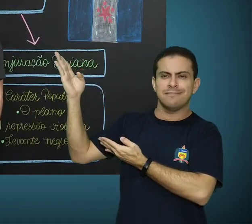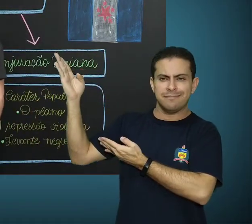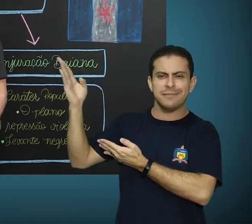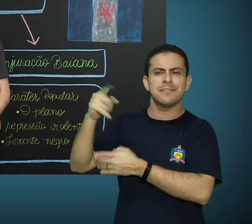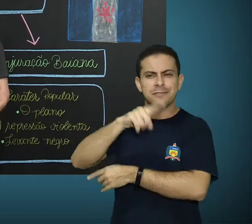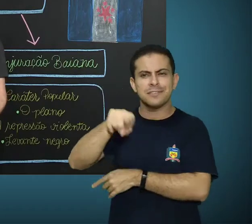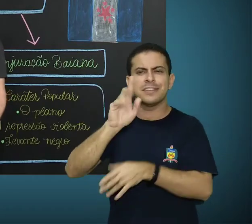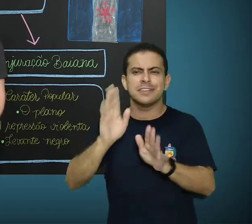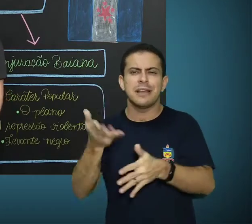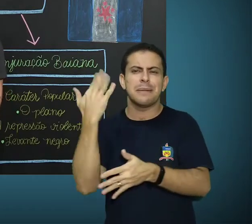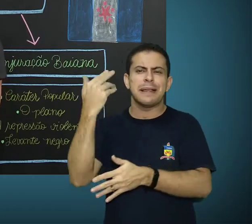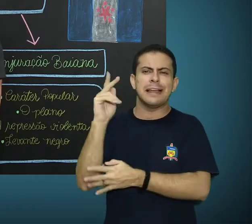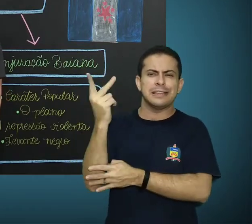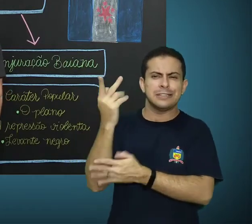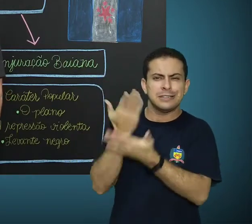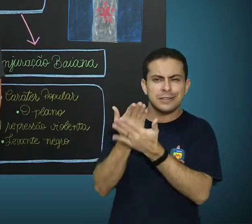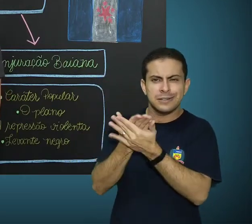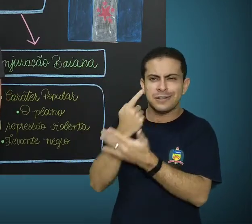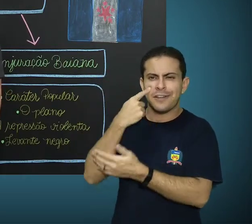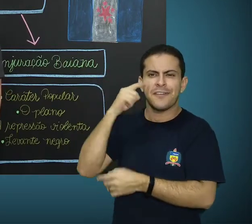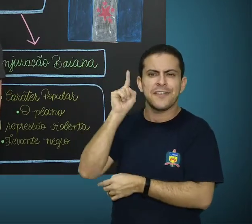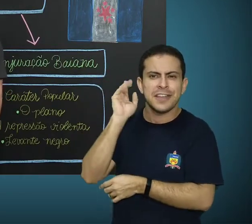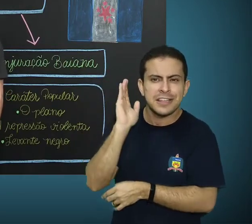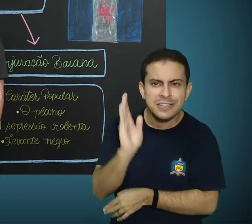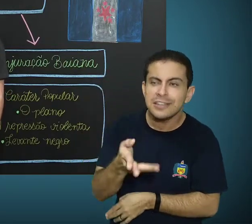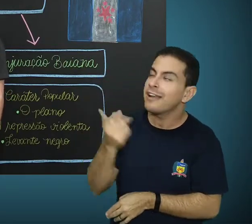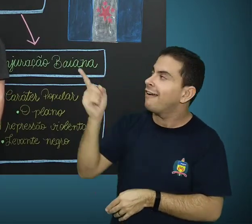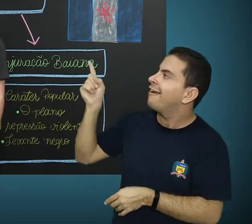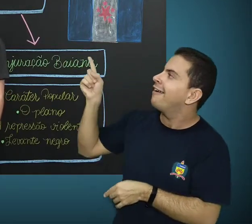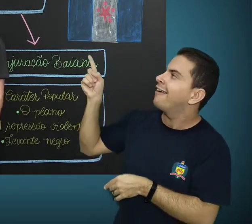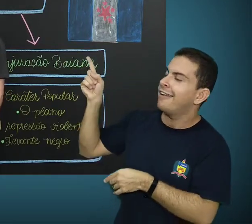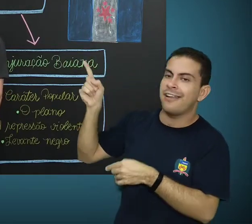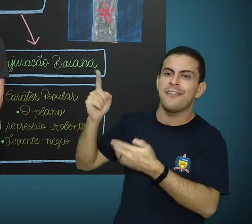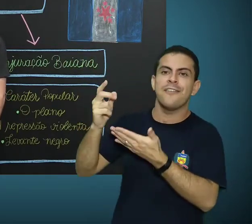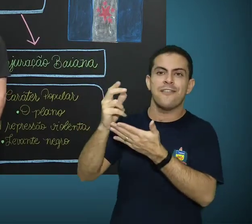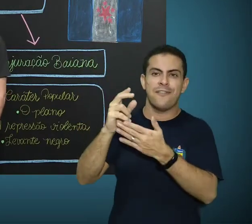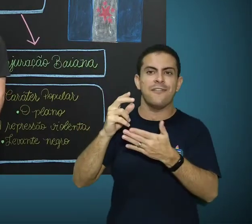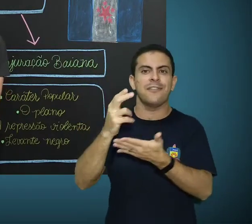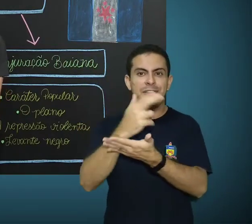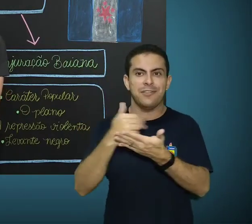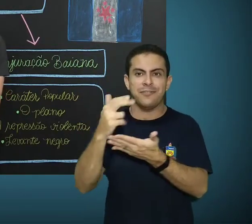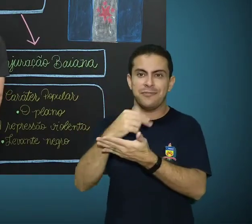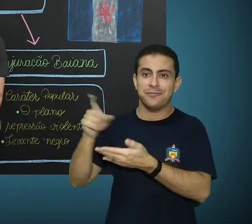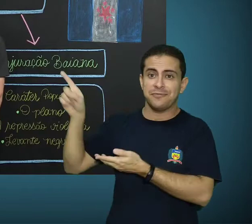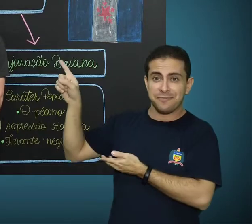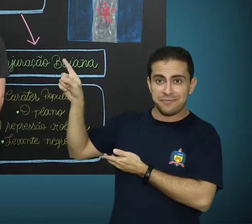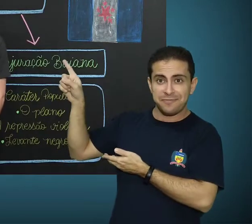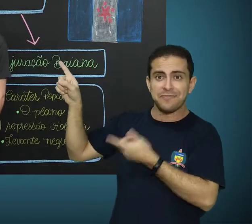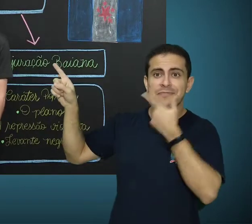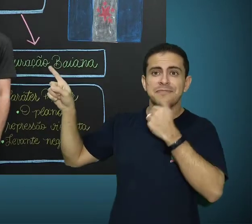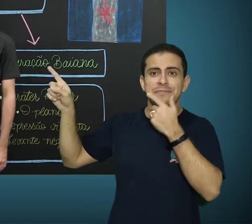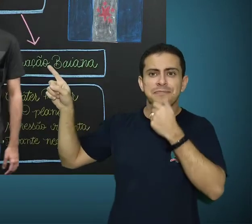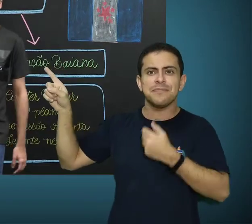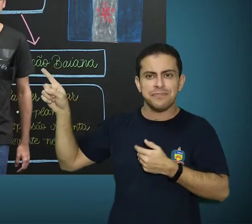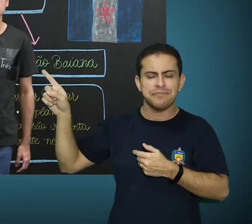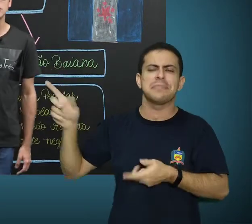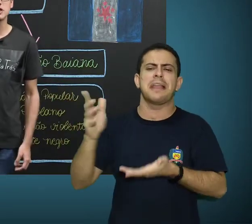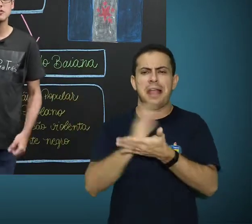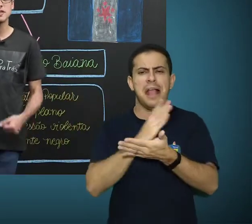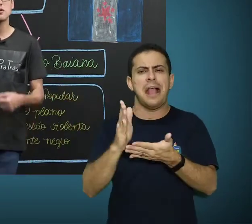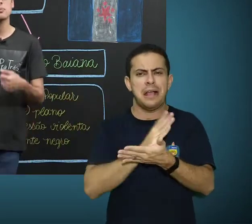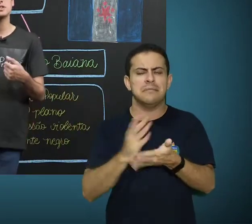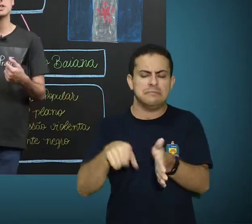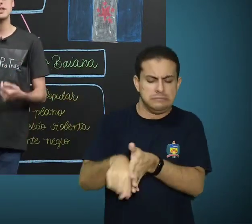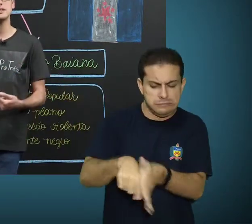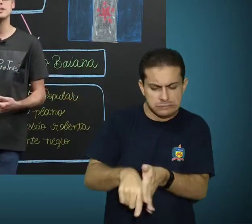você já estudou história no primário ou em outro momento, talvez você já tenha visto essa imagem de Tiradentes. Alguns historiadores